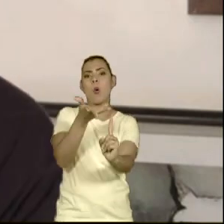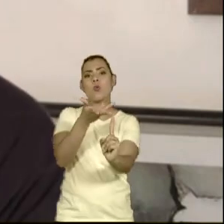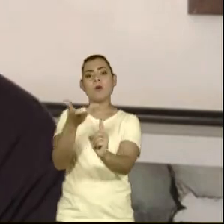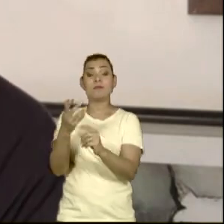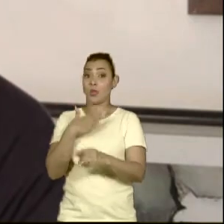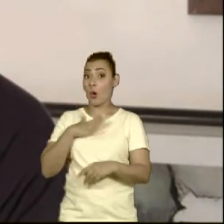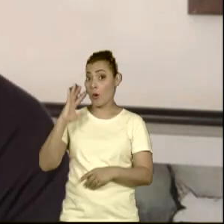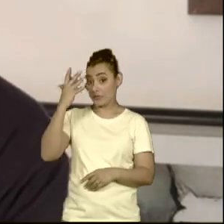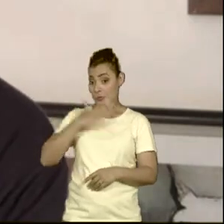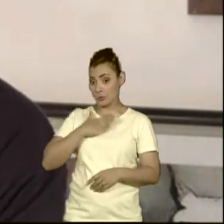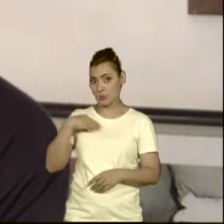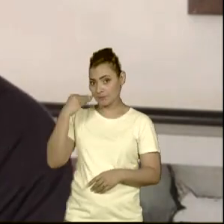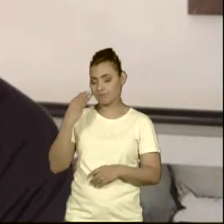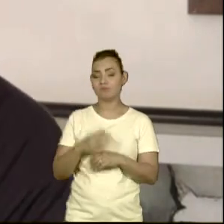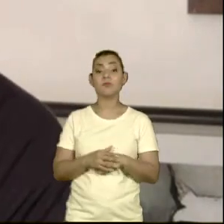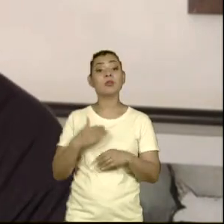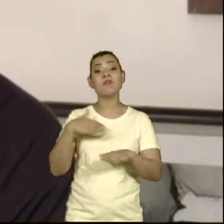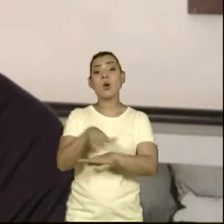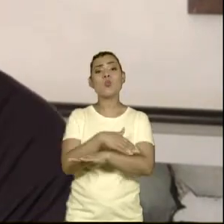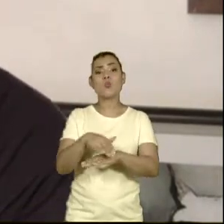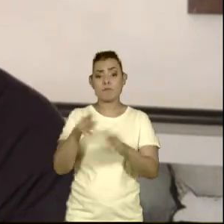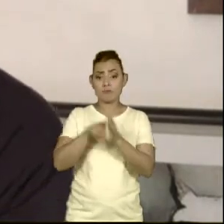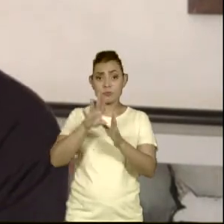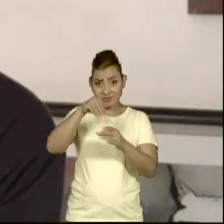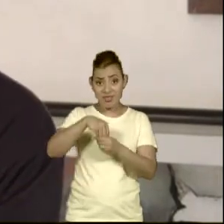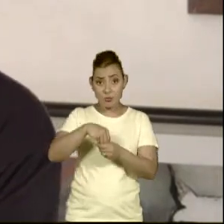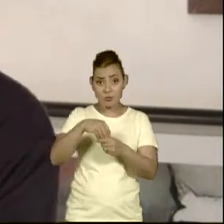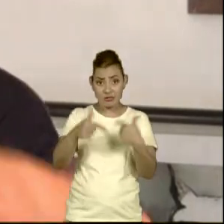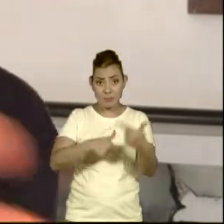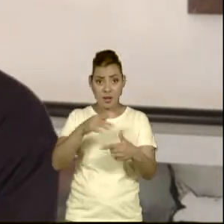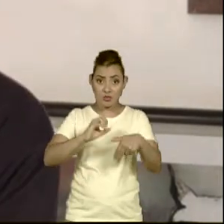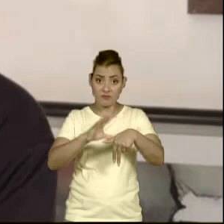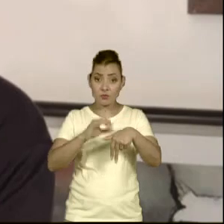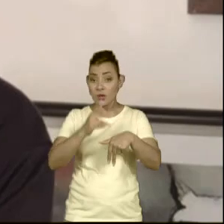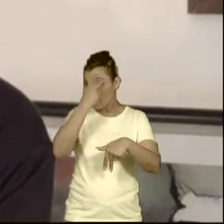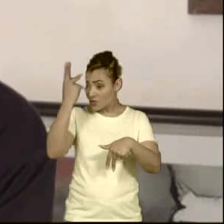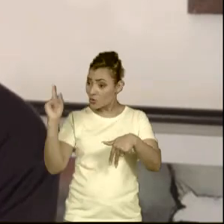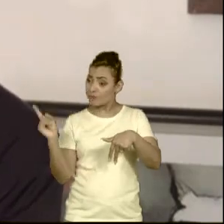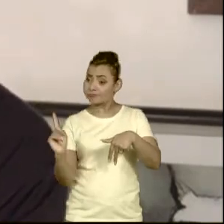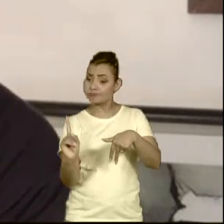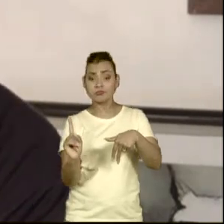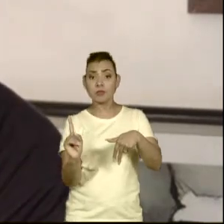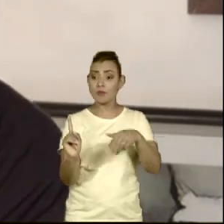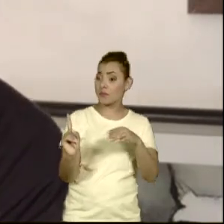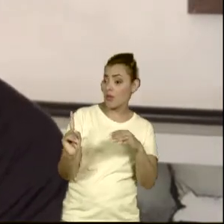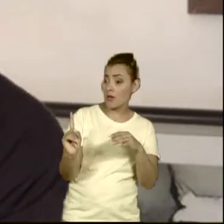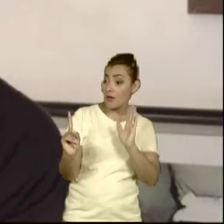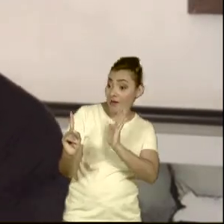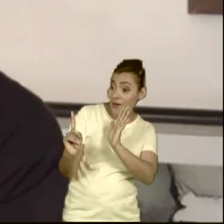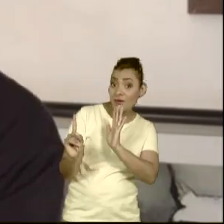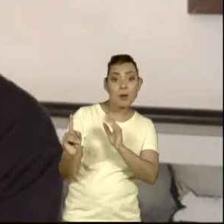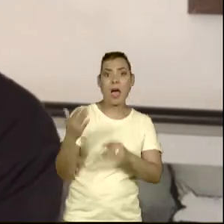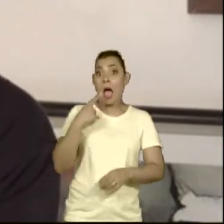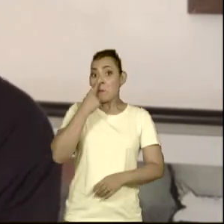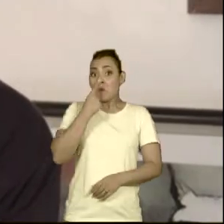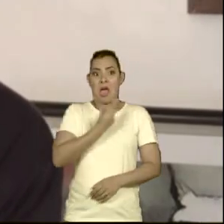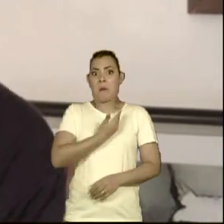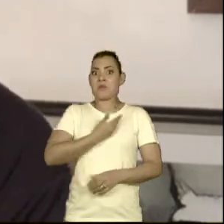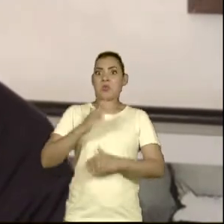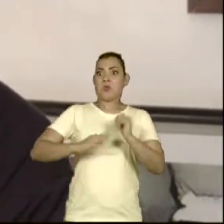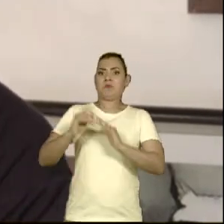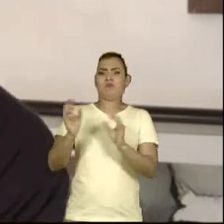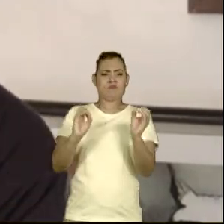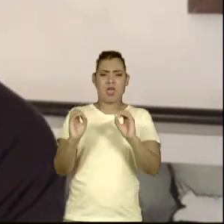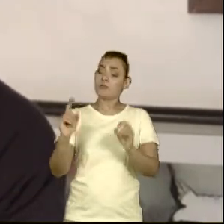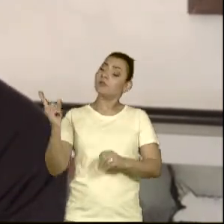Olha o que aconteceu comigo, eu estava andando para um corredor da TV Cultura e uma pessoa que me conhecia de tantos anos que eu já estava lá, mas não era meu amigo profissional, não